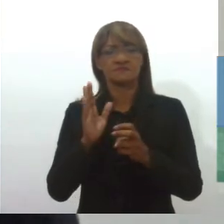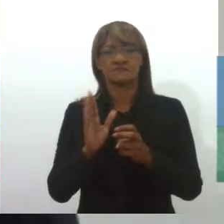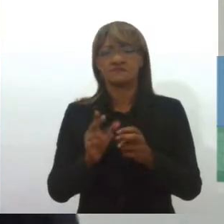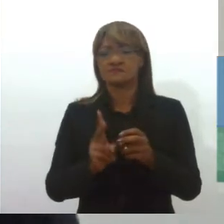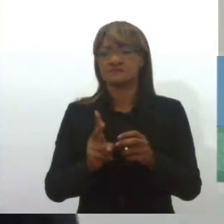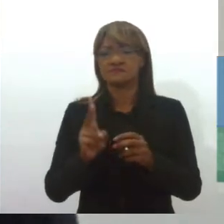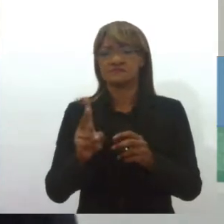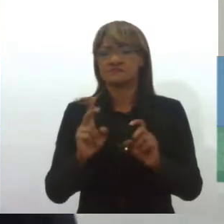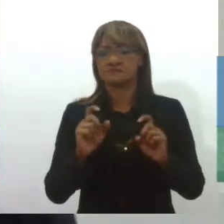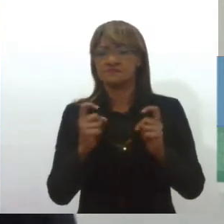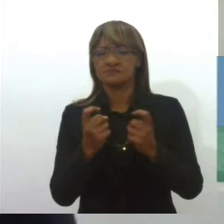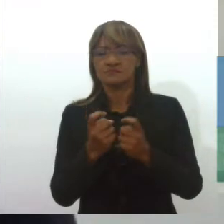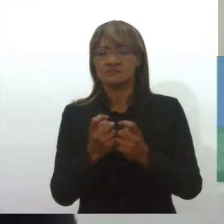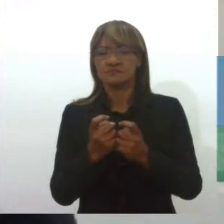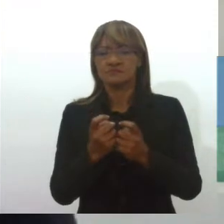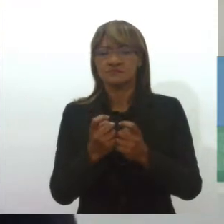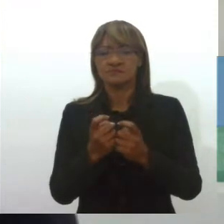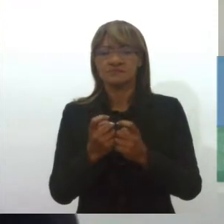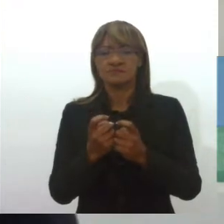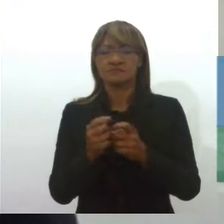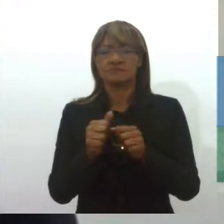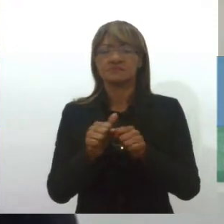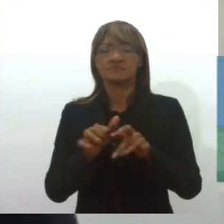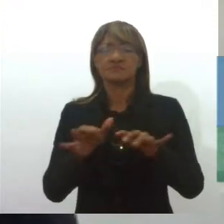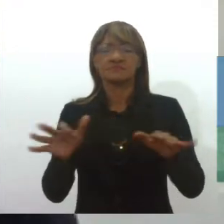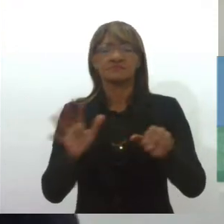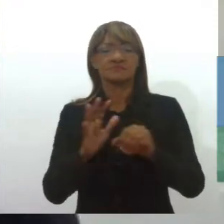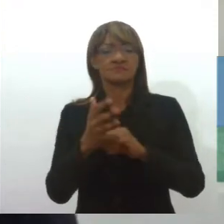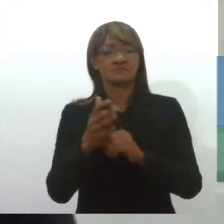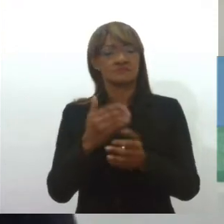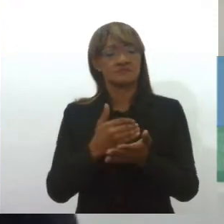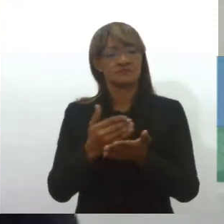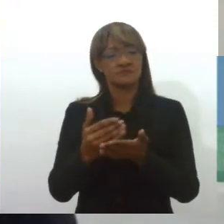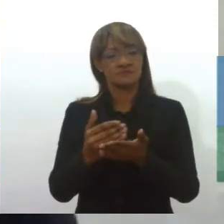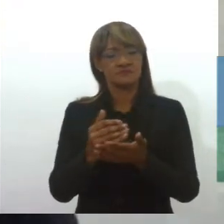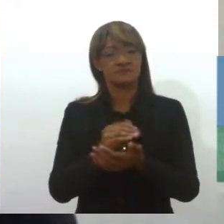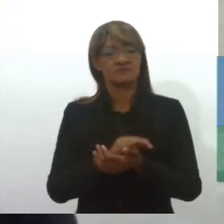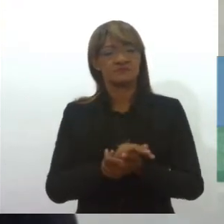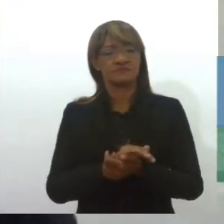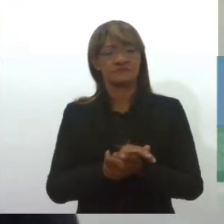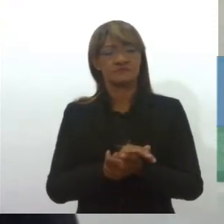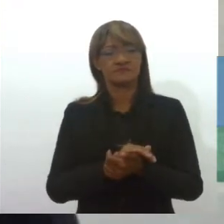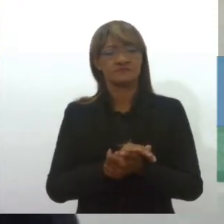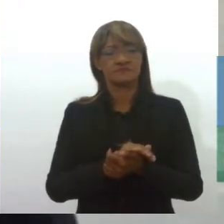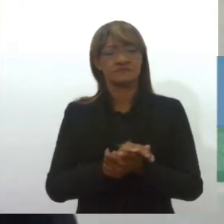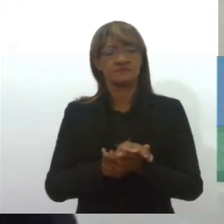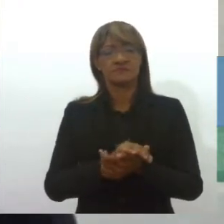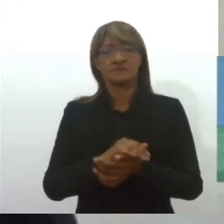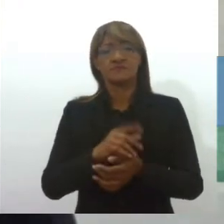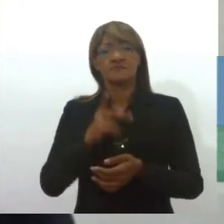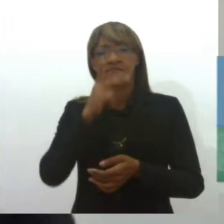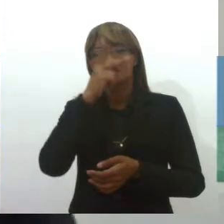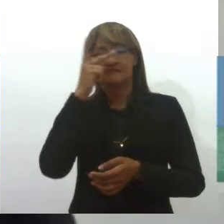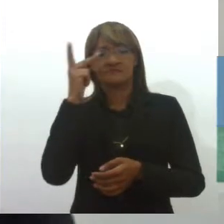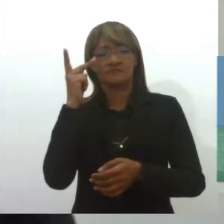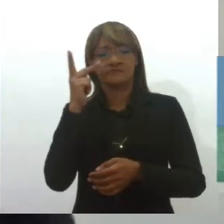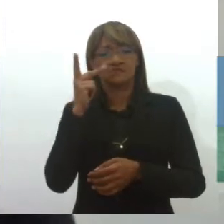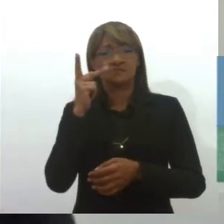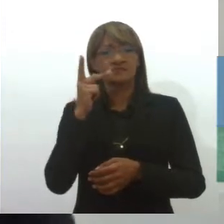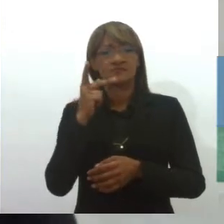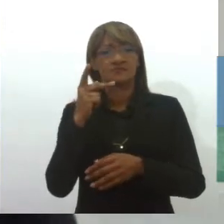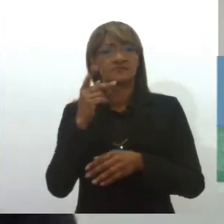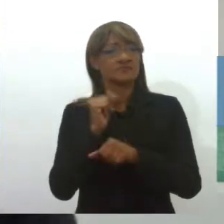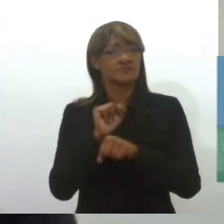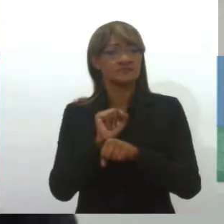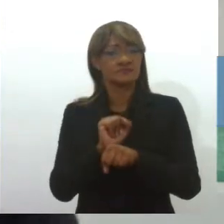em 2020, em decorrência da pandemia. Muita gente deixou de ir até a delegacia para registrar pelas dificuldades